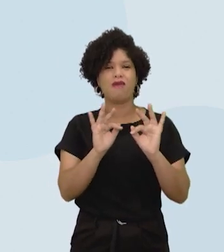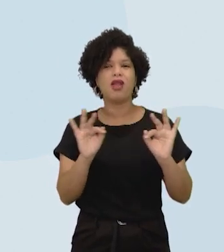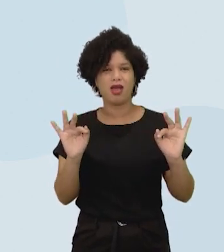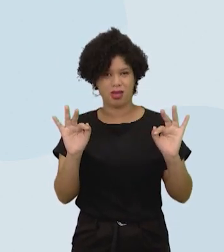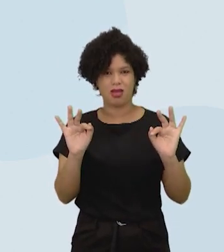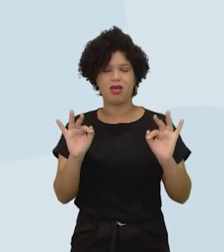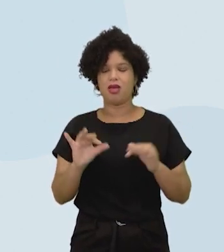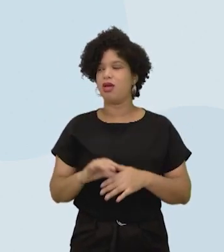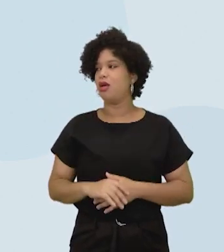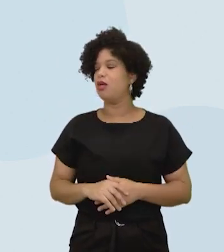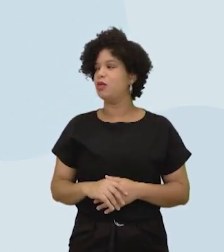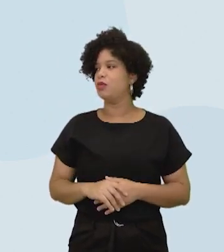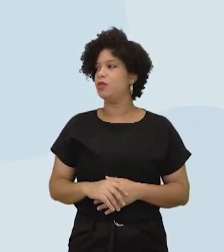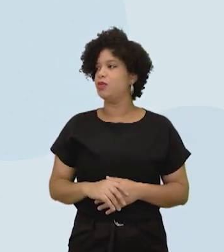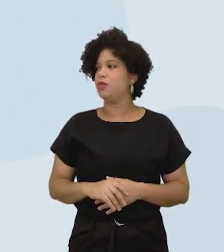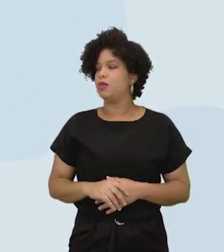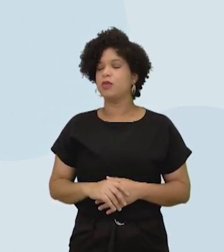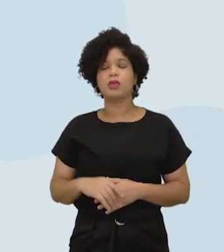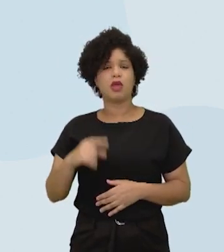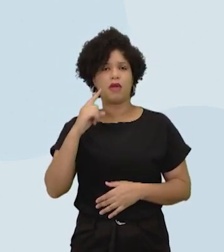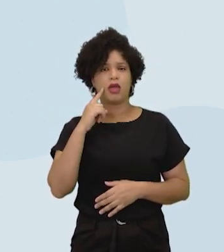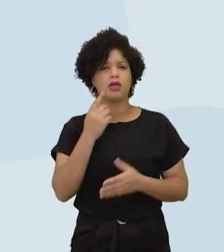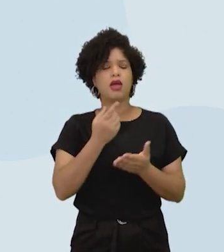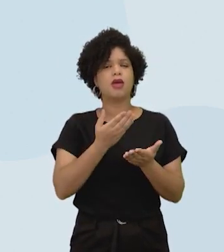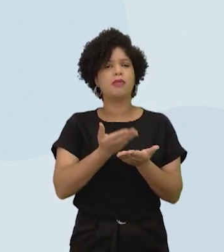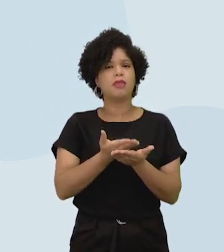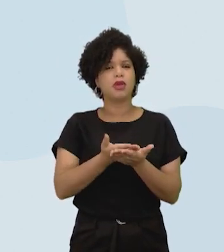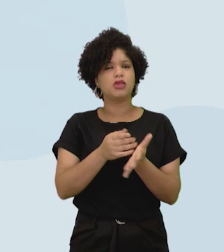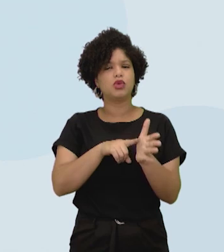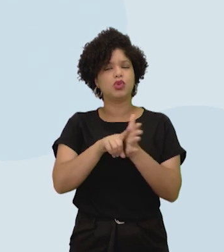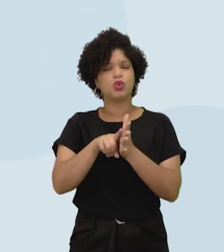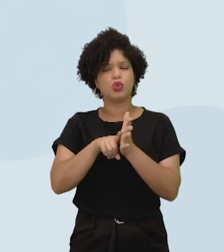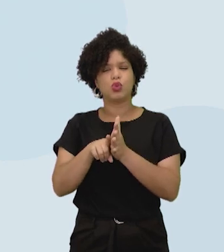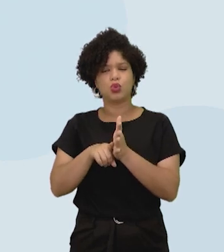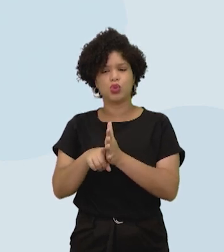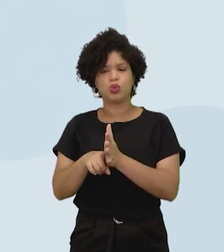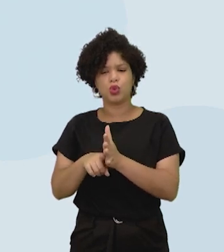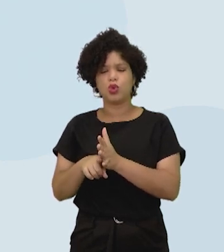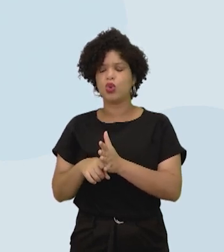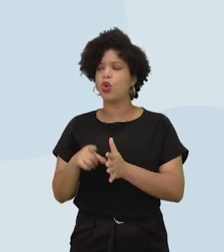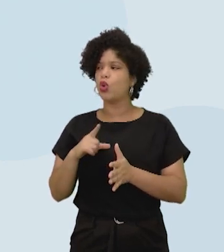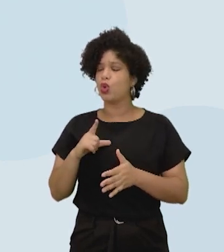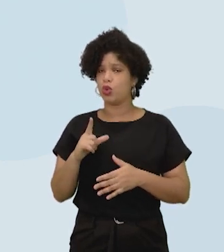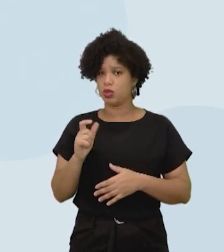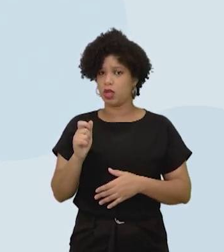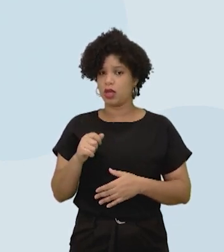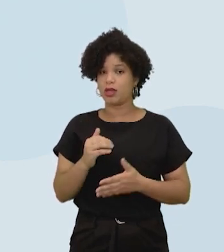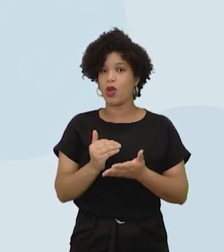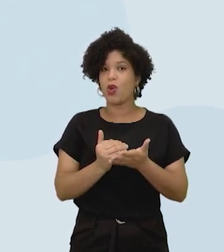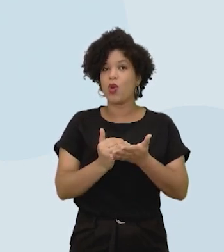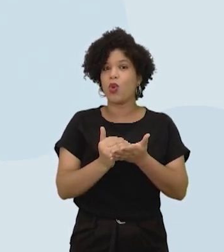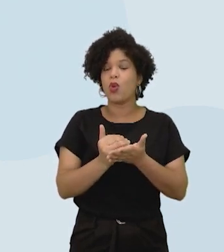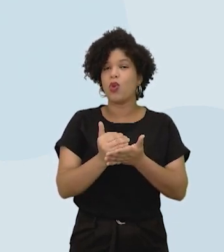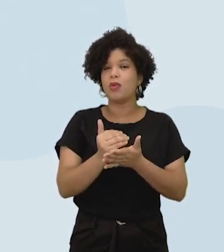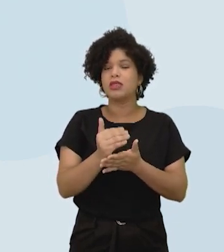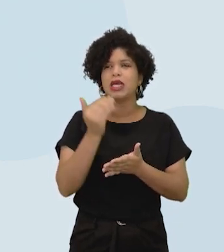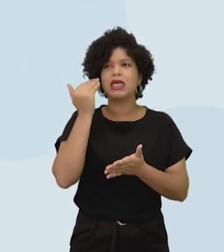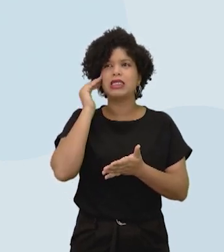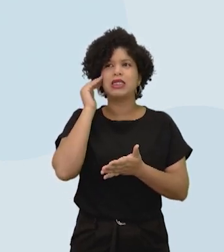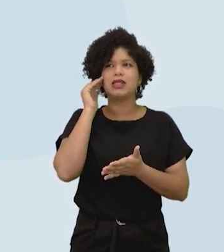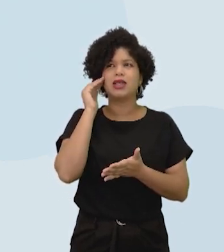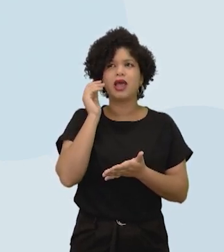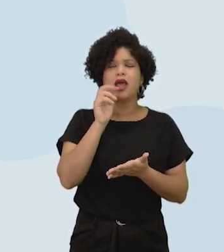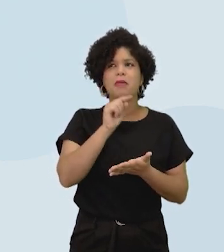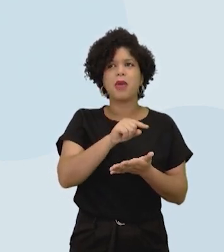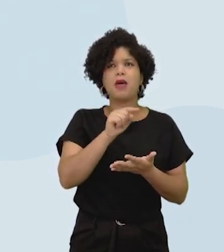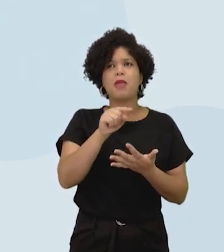orações. No caso das orações, o objeto de estudo desta aula, elas introduzem agregando sentidos diversos,